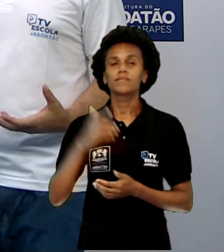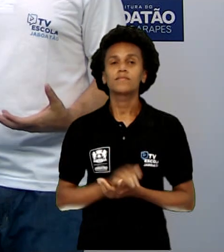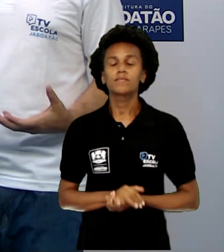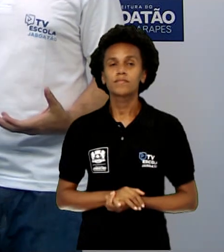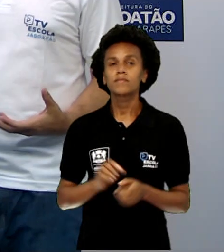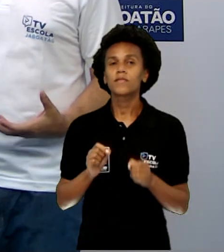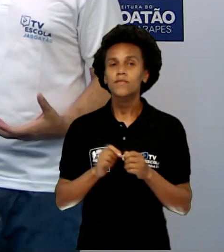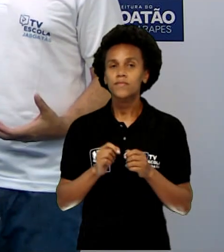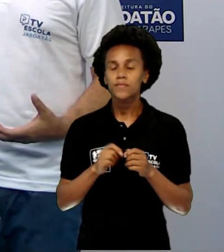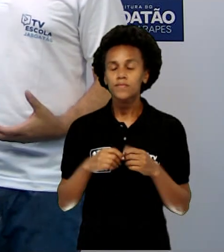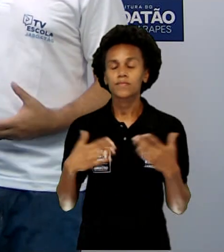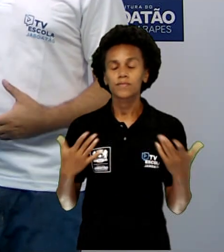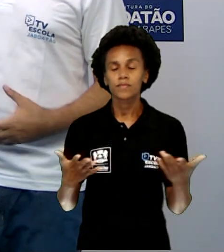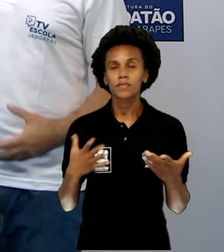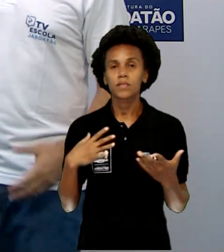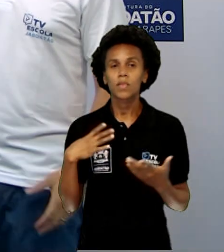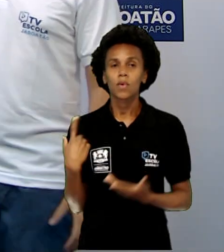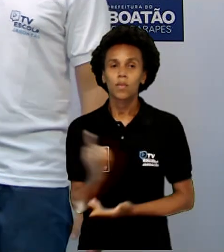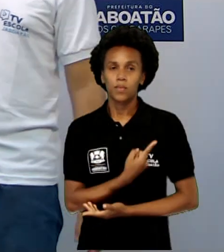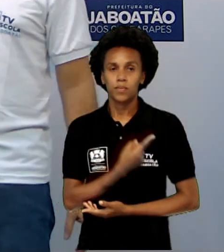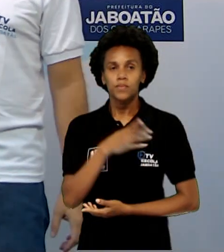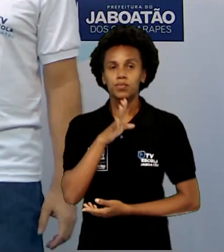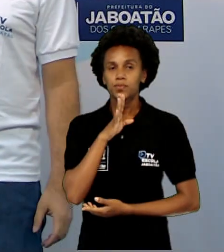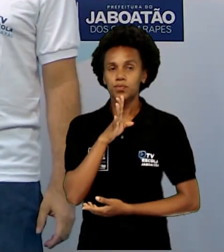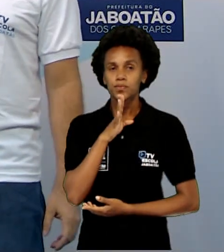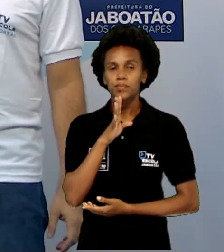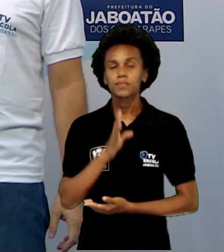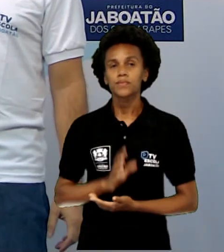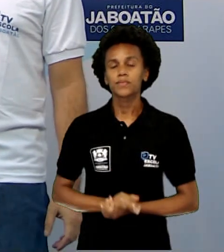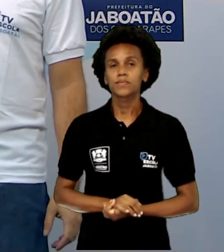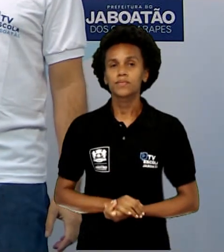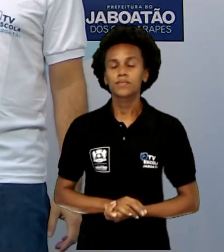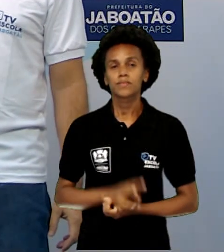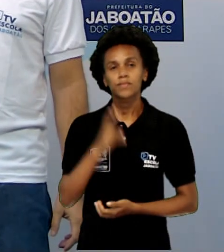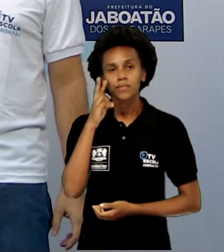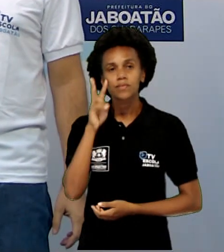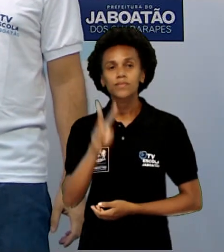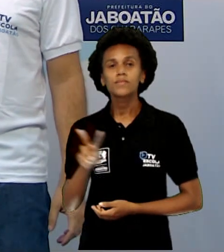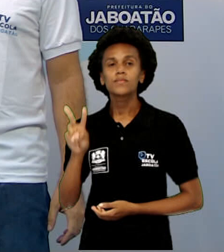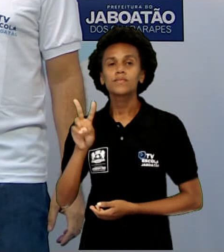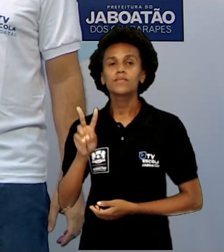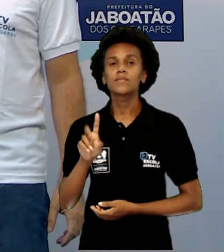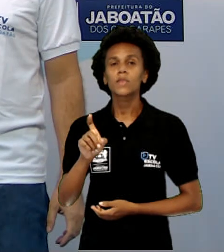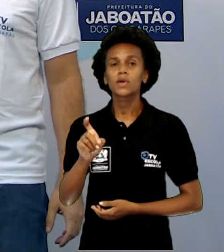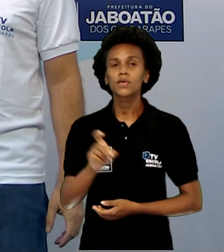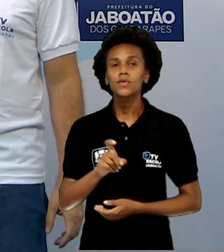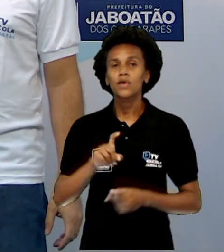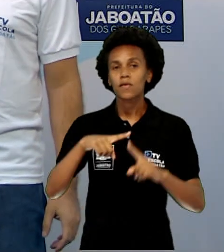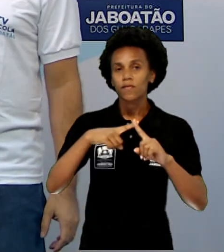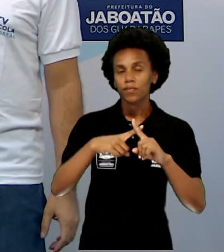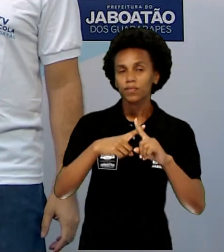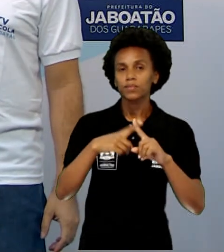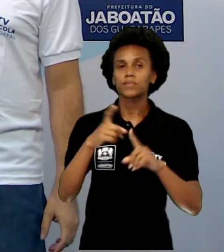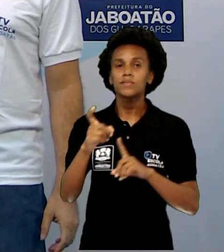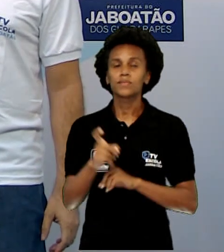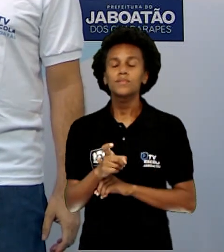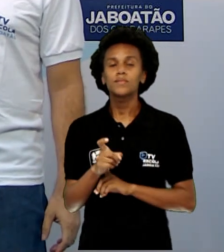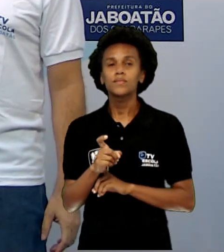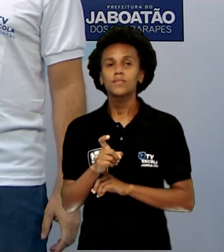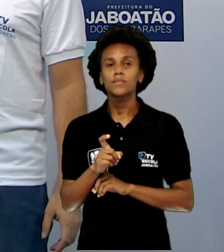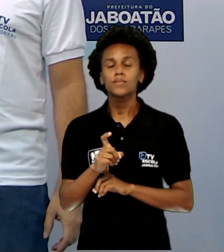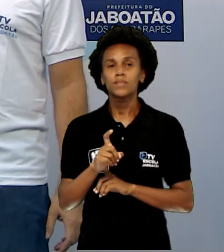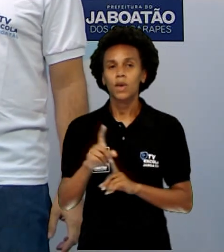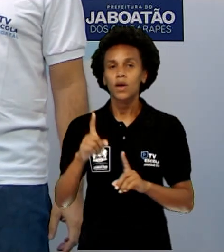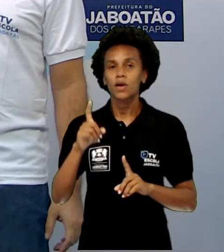jeitinho que a gente conhece. Observe, multiplica esse x por esse. Vai dar x ao quadrado. Multiplica o x